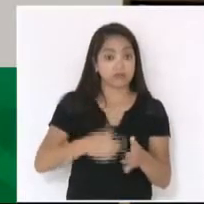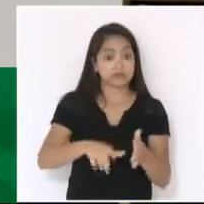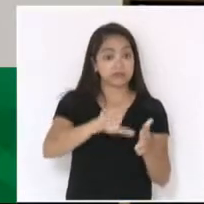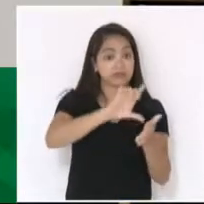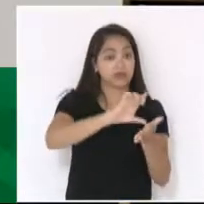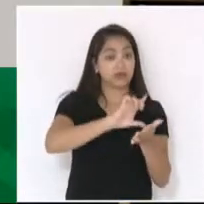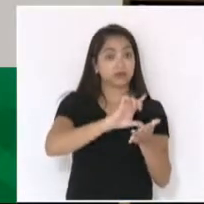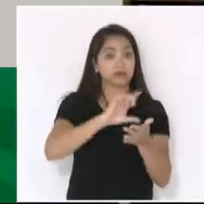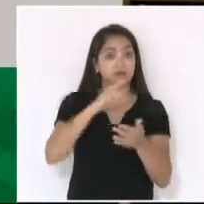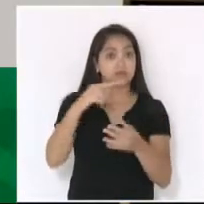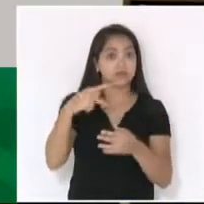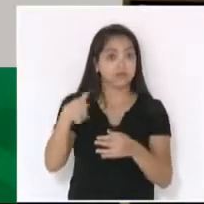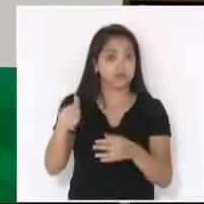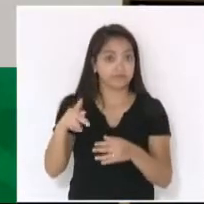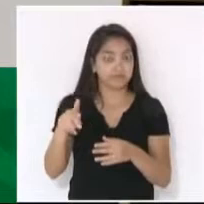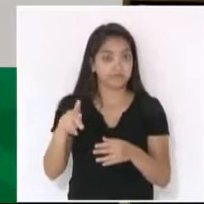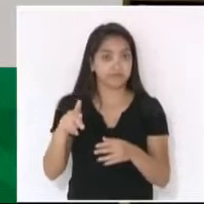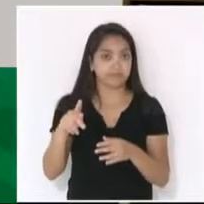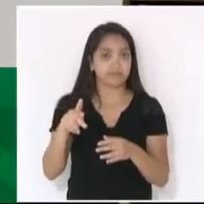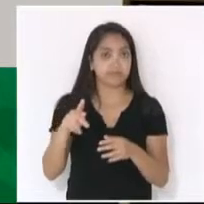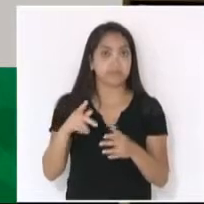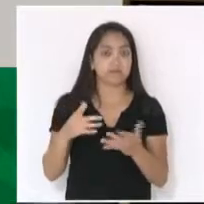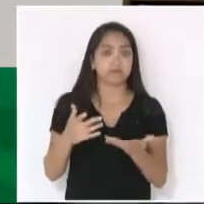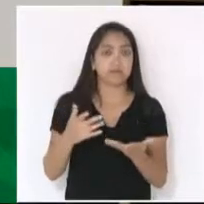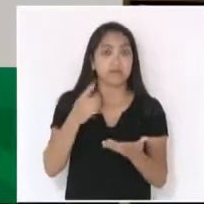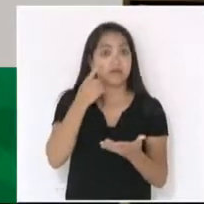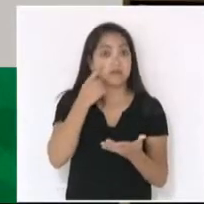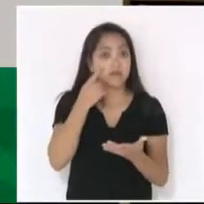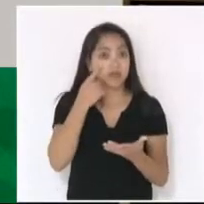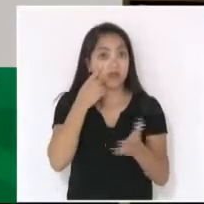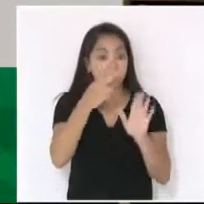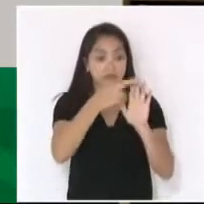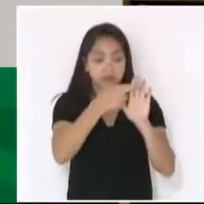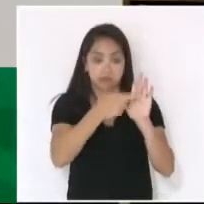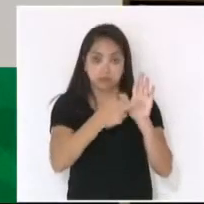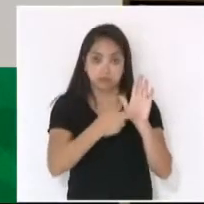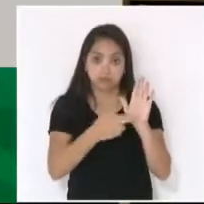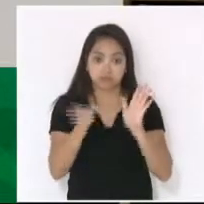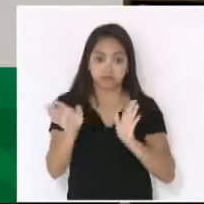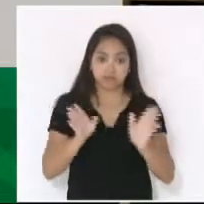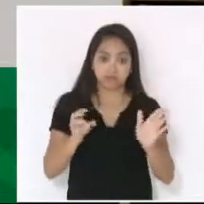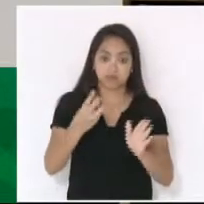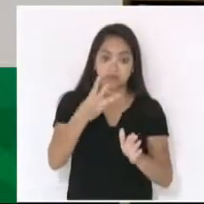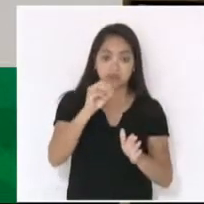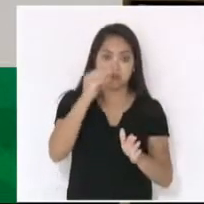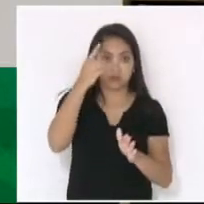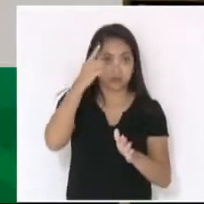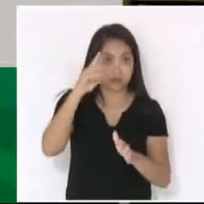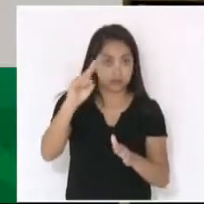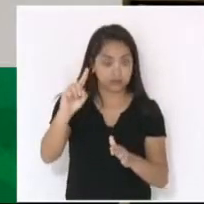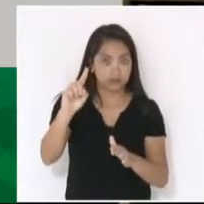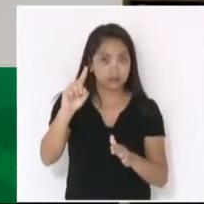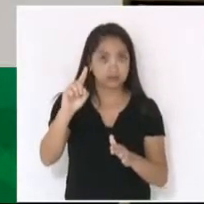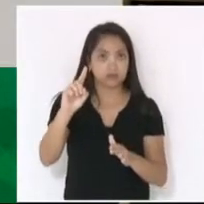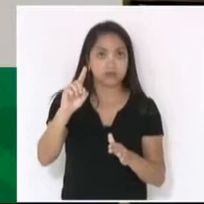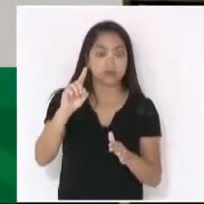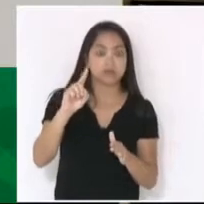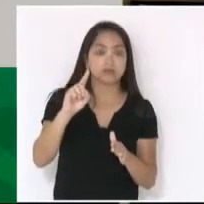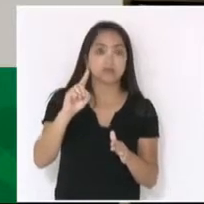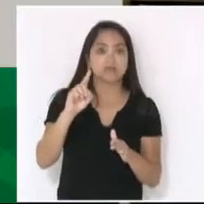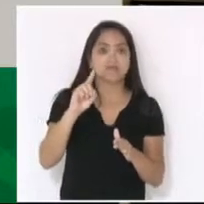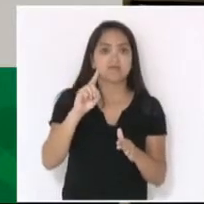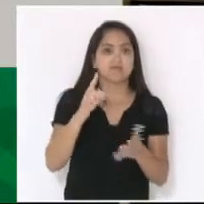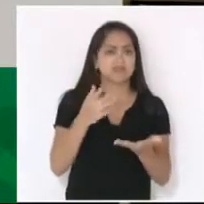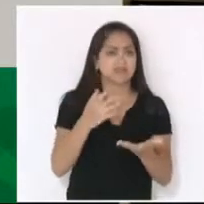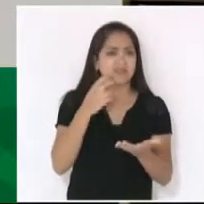eu estou a pé vem pela regulamentação 30 dias diretor-geral do Detran se manifestar com relação esse